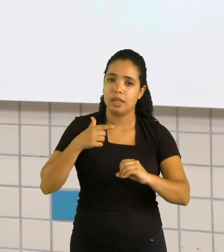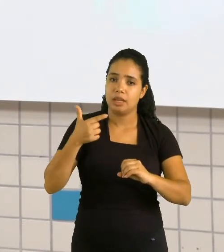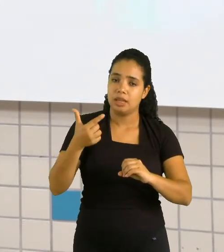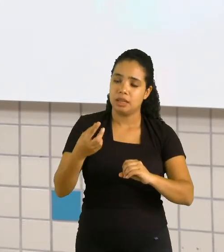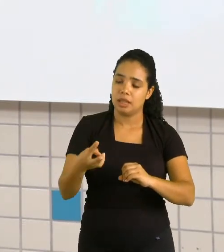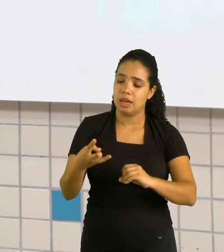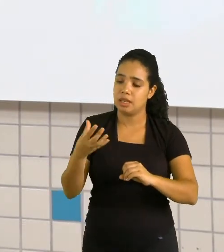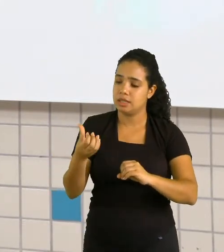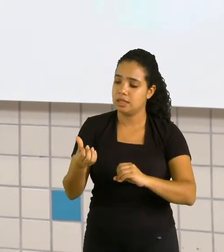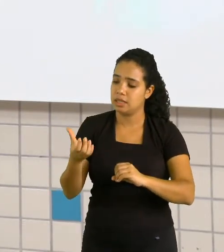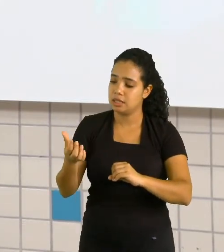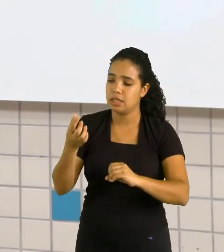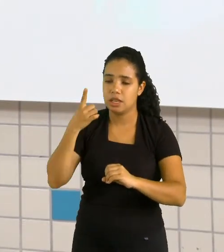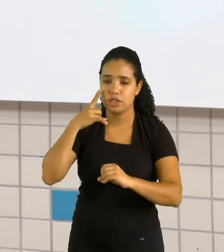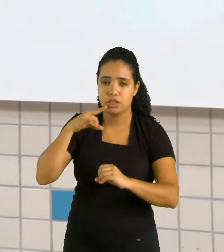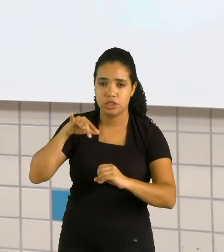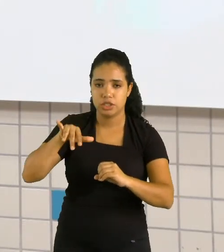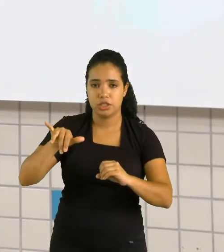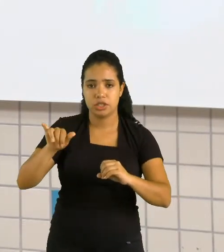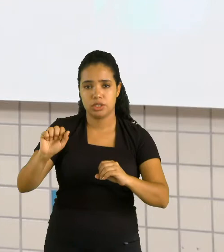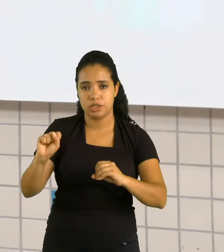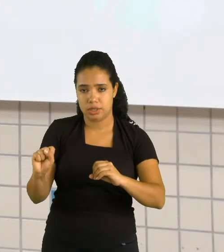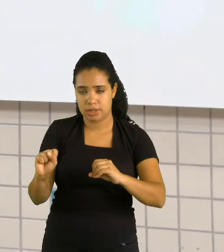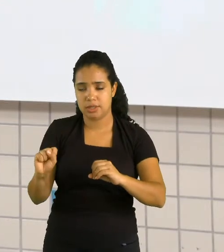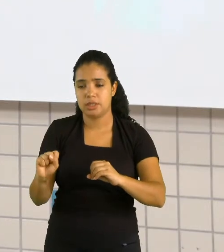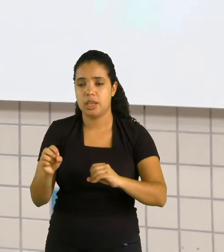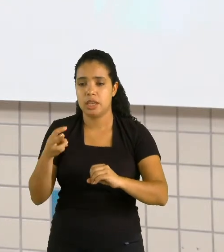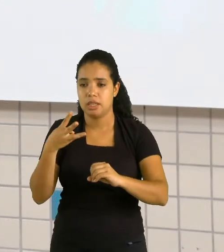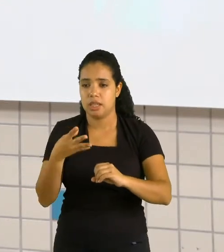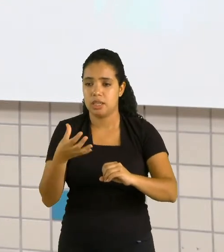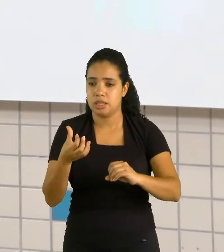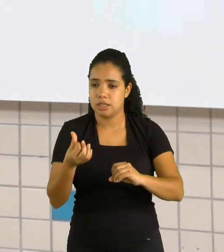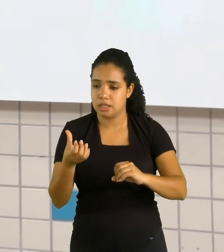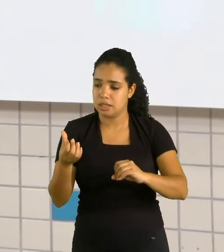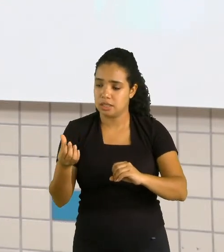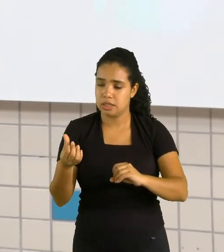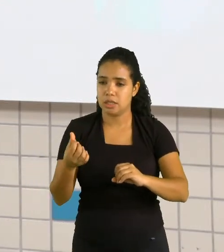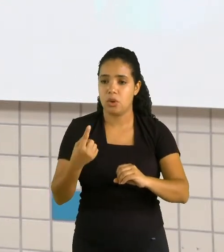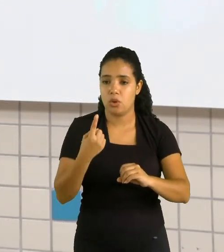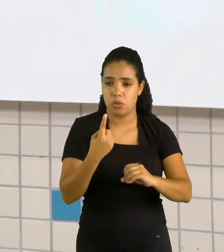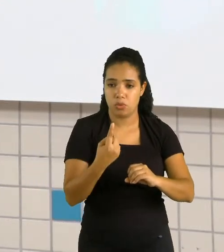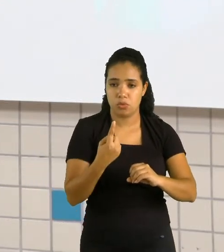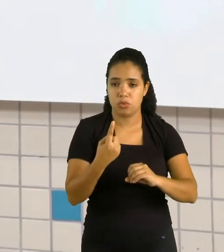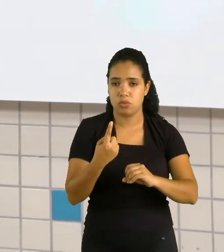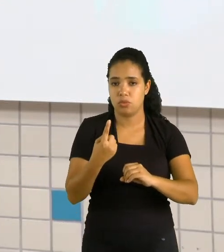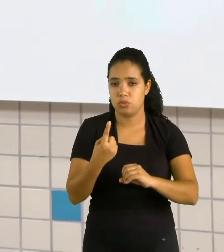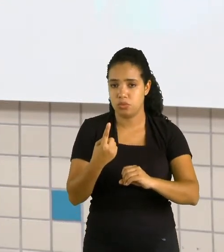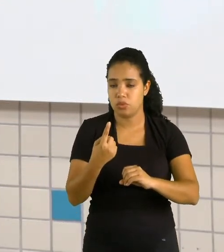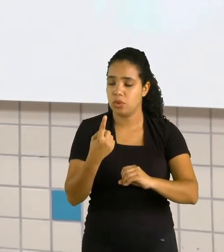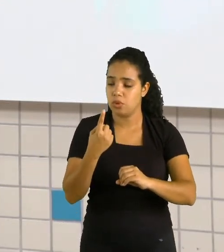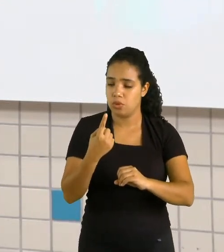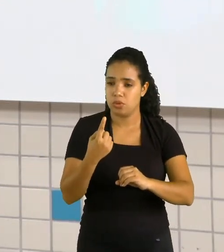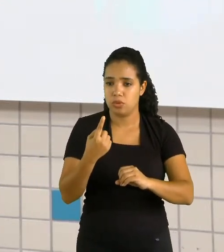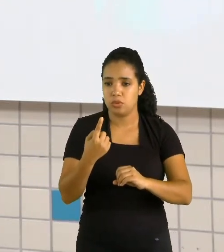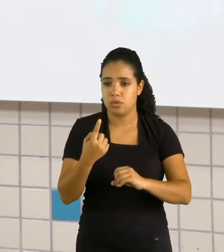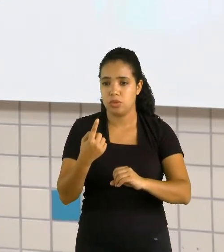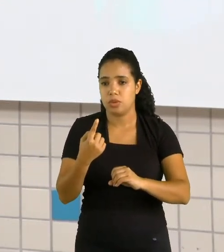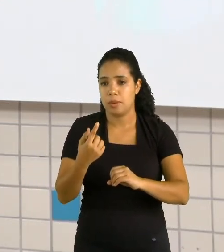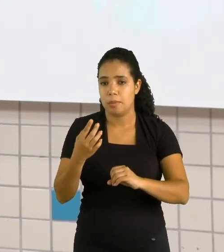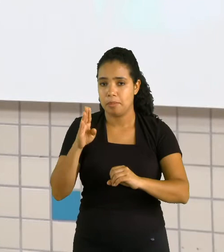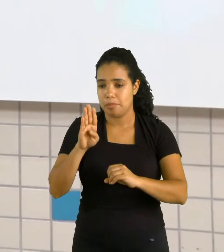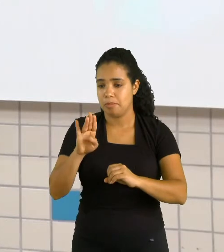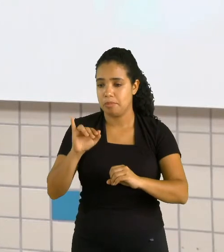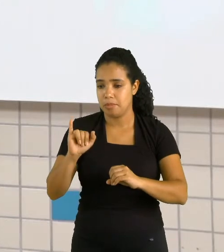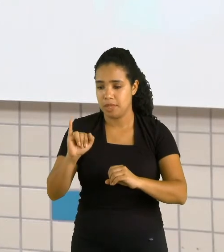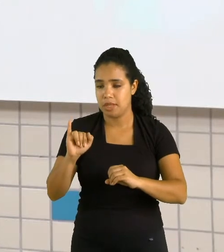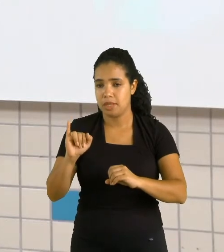366 dias. E 366 dias é escrito com 2, 6. Então, bissexto significa